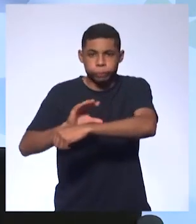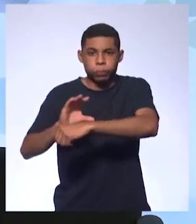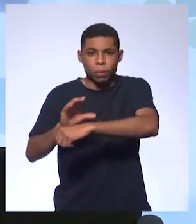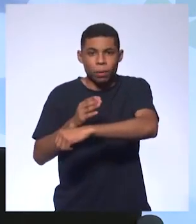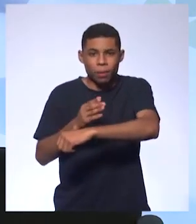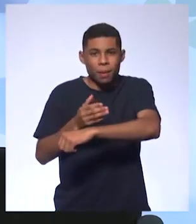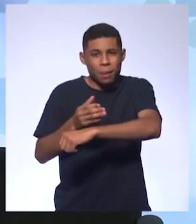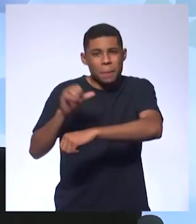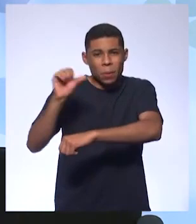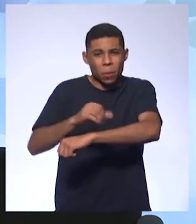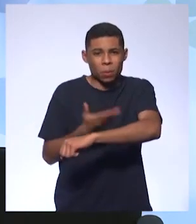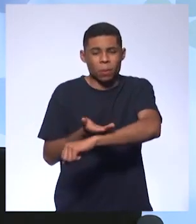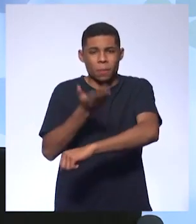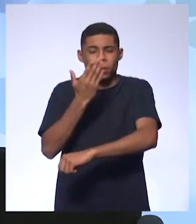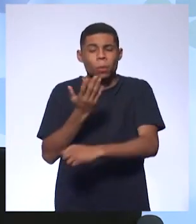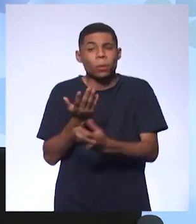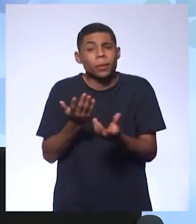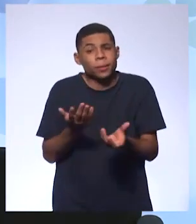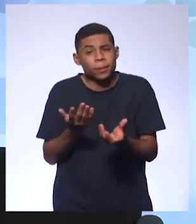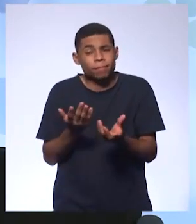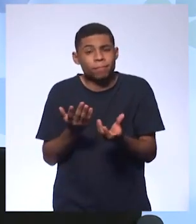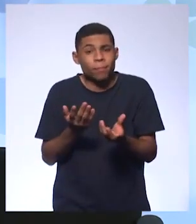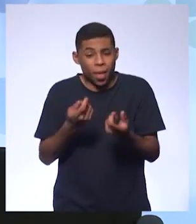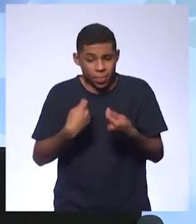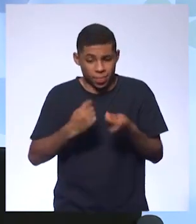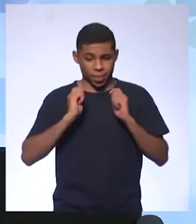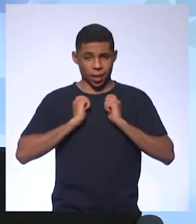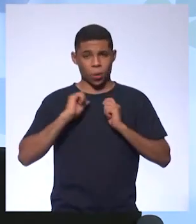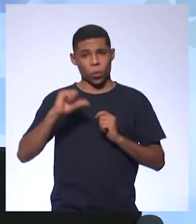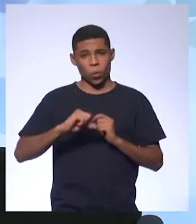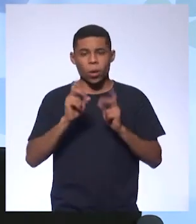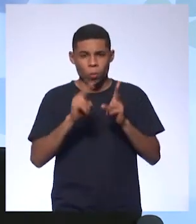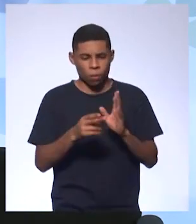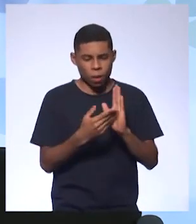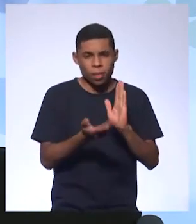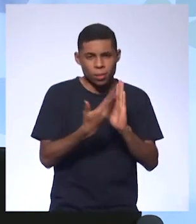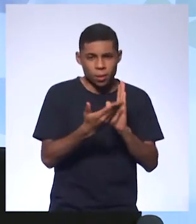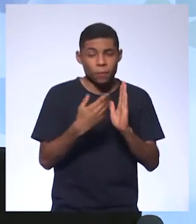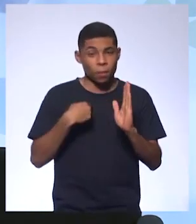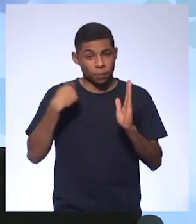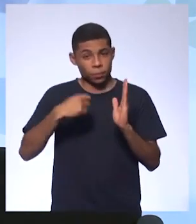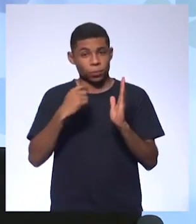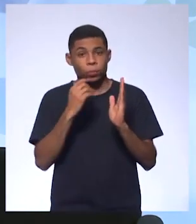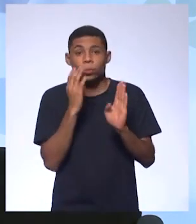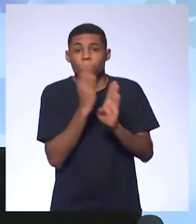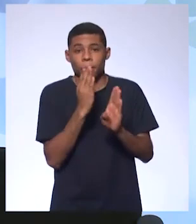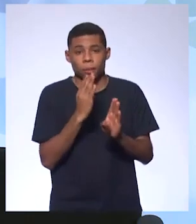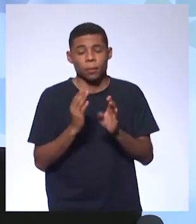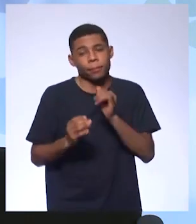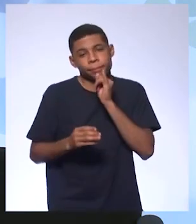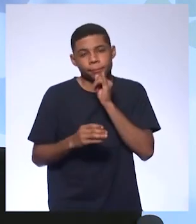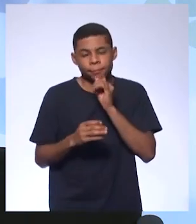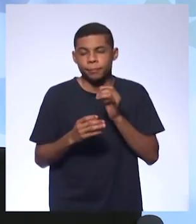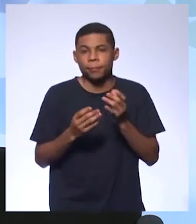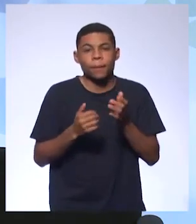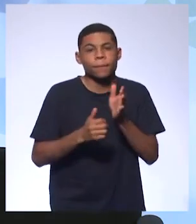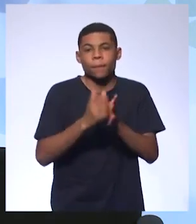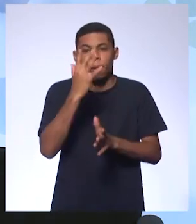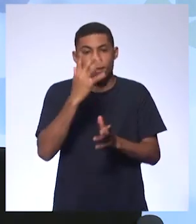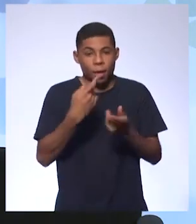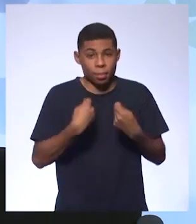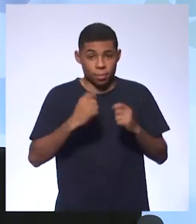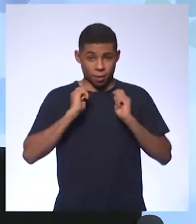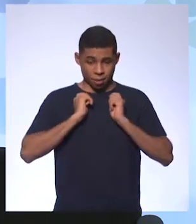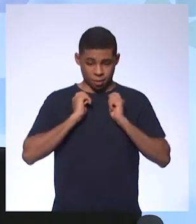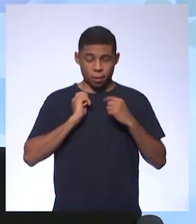Essa recompensa, no caso, o que o livro fala, é o que eu tenho que descobrir, porque muitas vezes essa recompensa